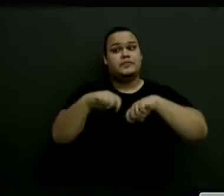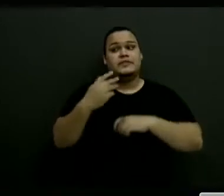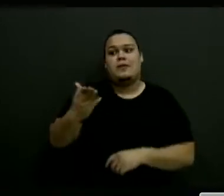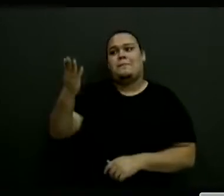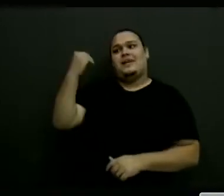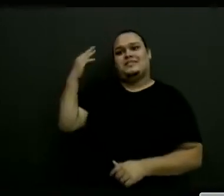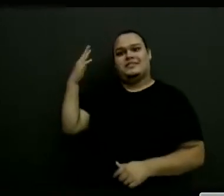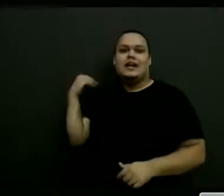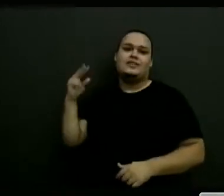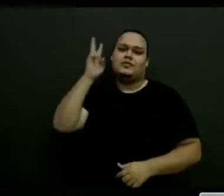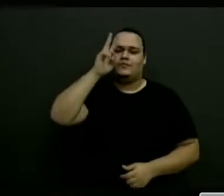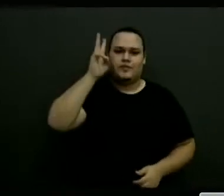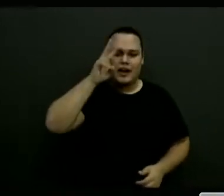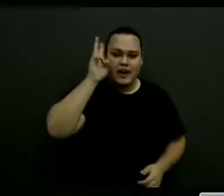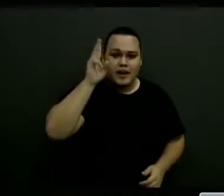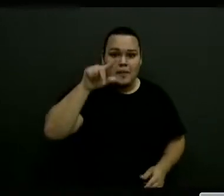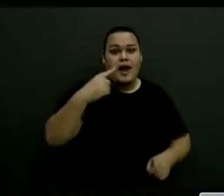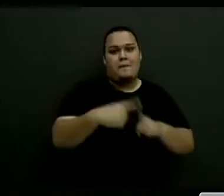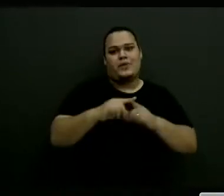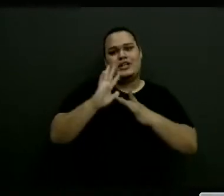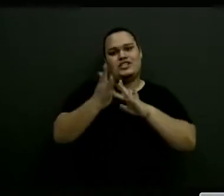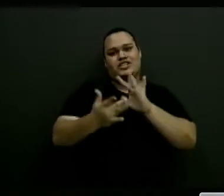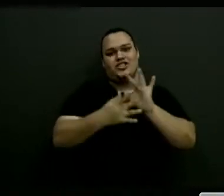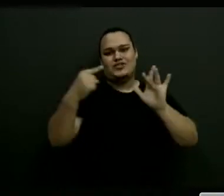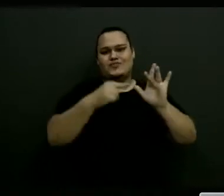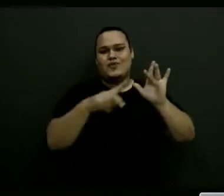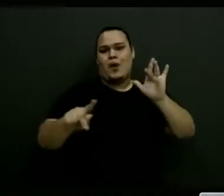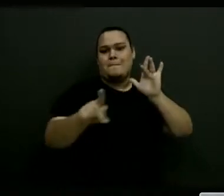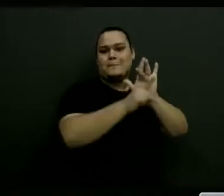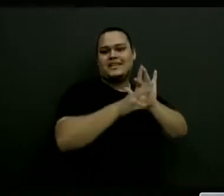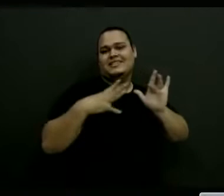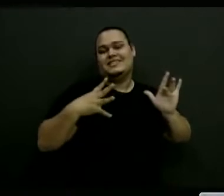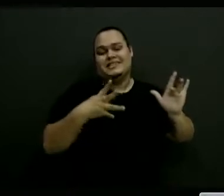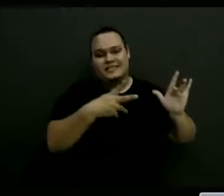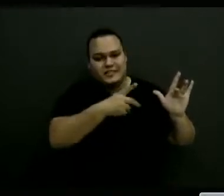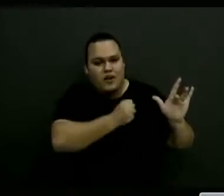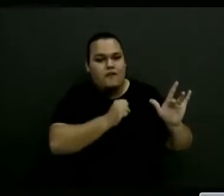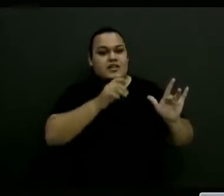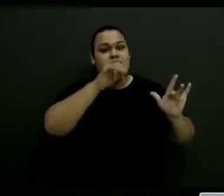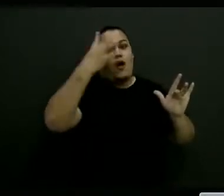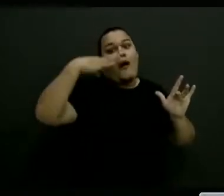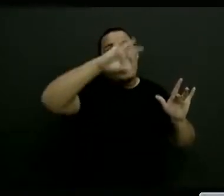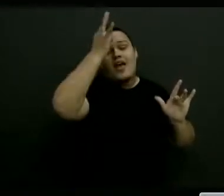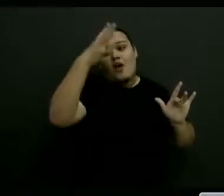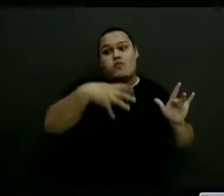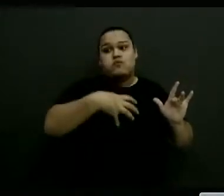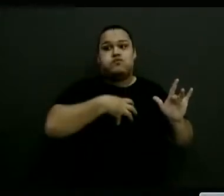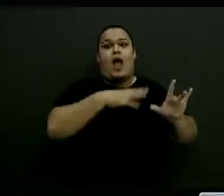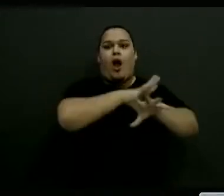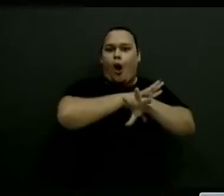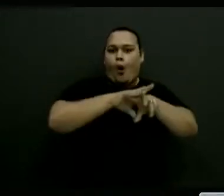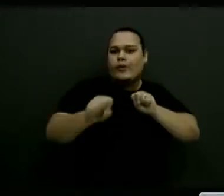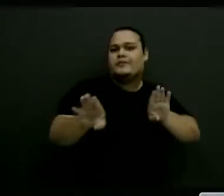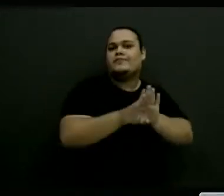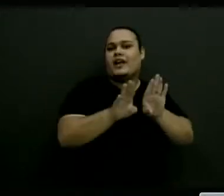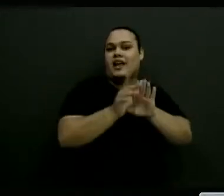acreditamos no Deus que salva, que batiza no Espírito Santo, que cura e que em breve Jesus vai voltar. Ele está pedindo